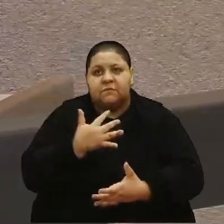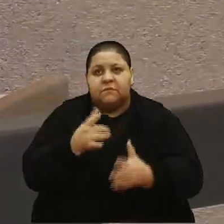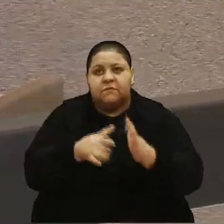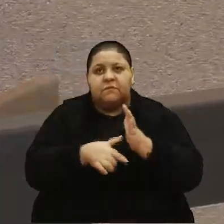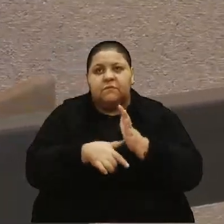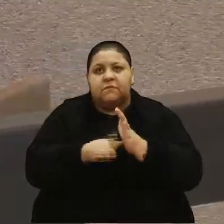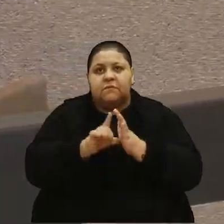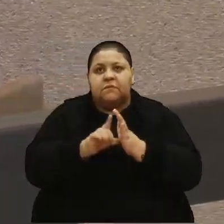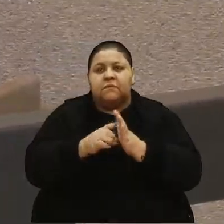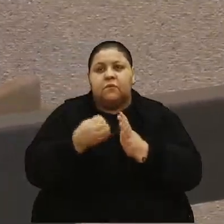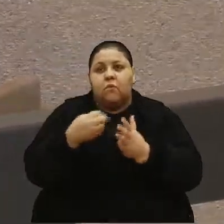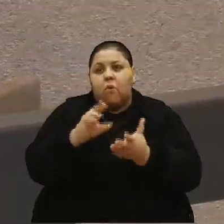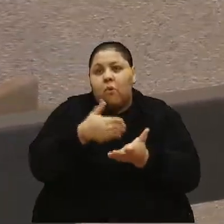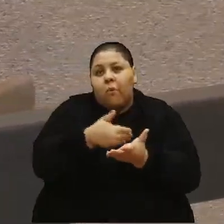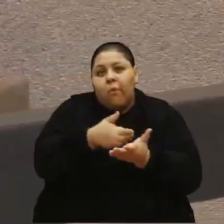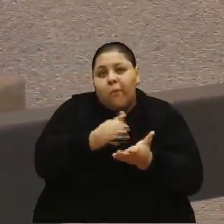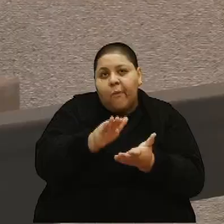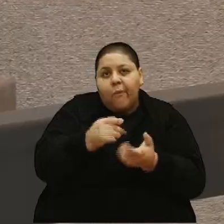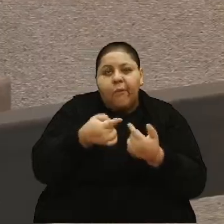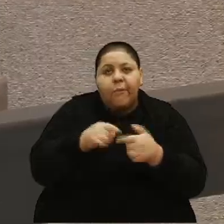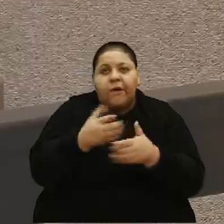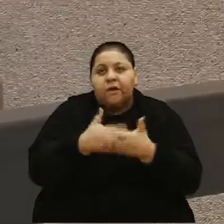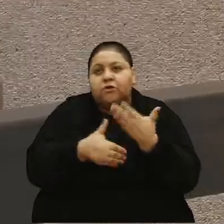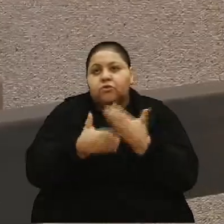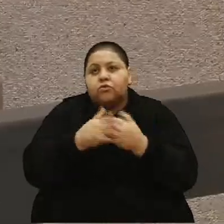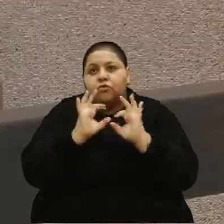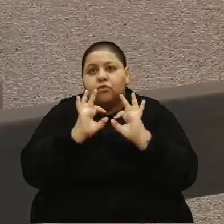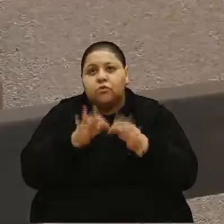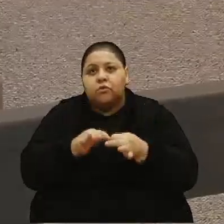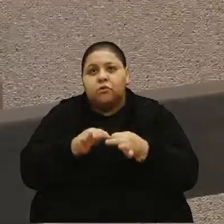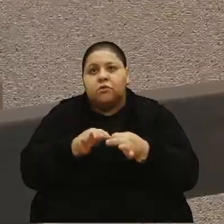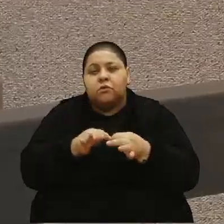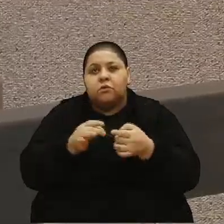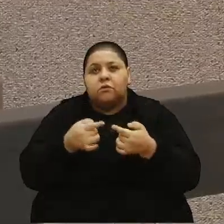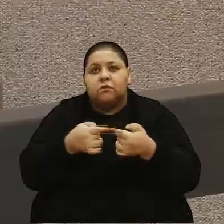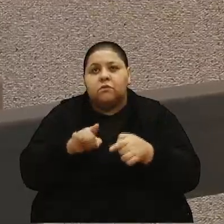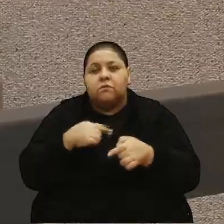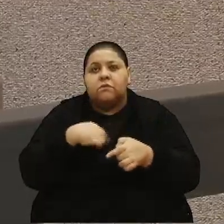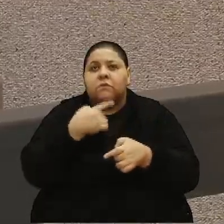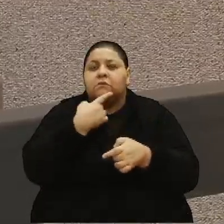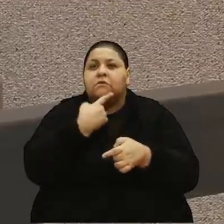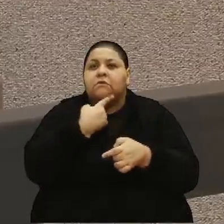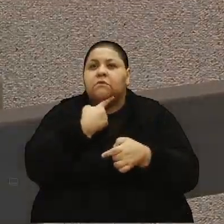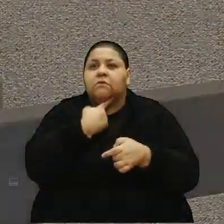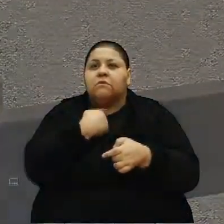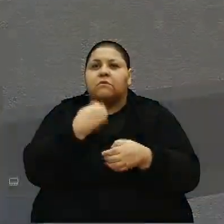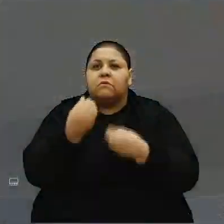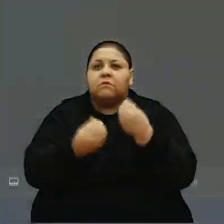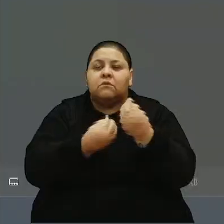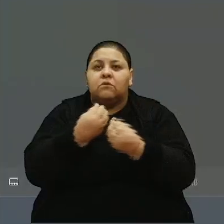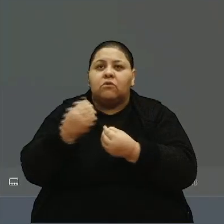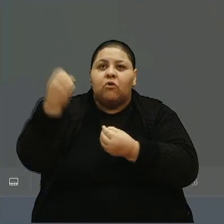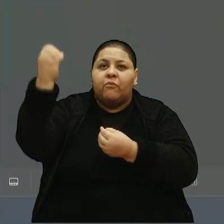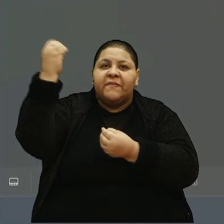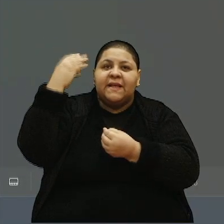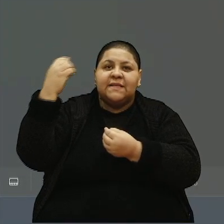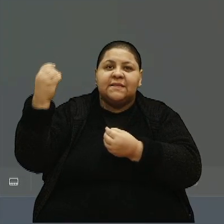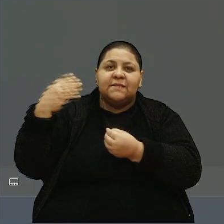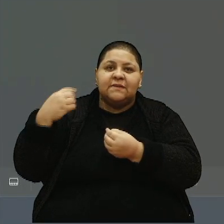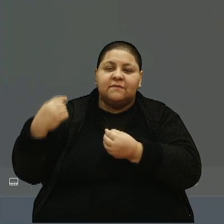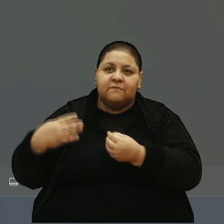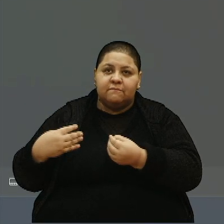secretaria ou fosse demitido. Mas tudo certo, né? Mas eu não gosto. Olha só como é que está a sinalização.